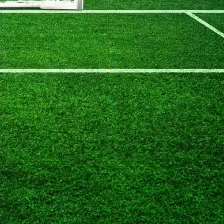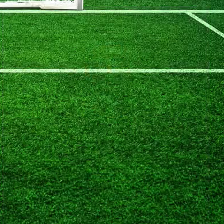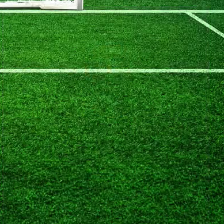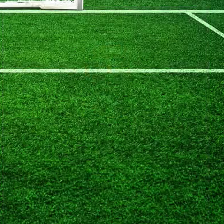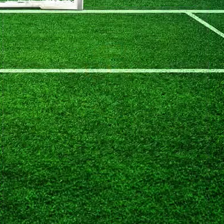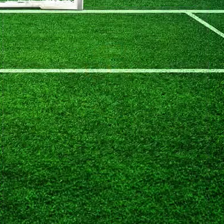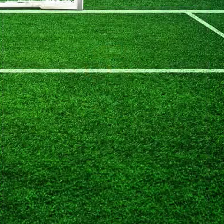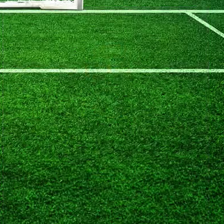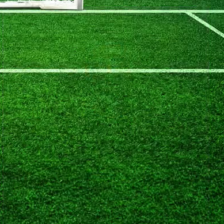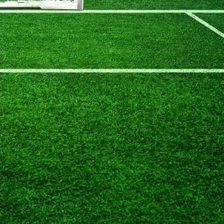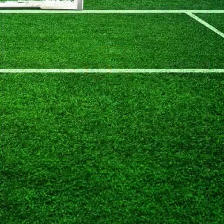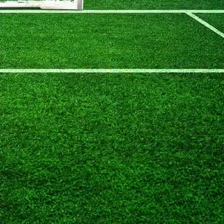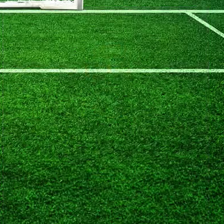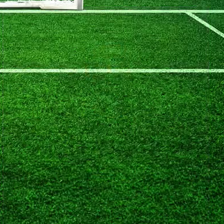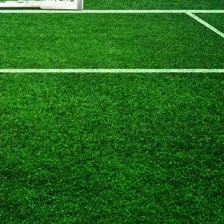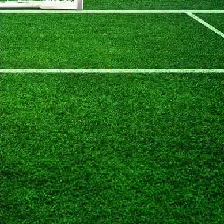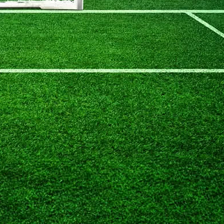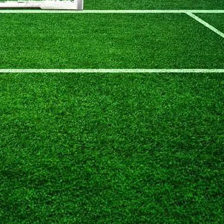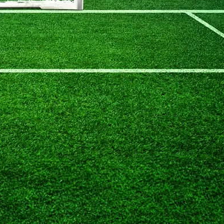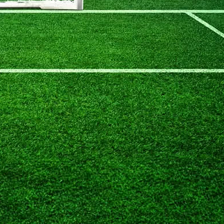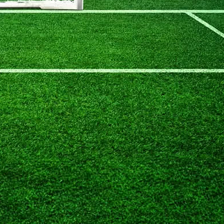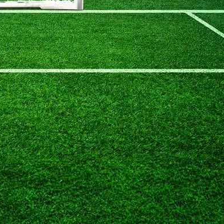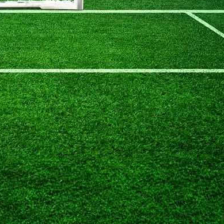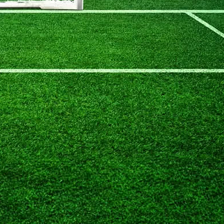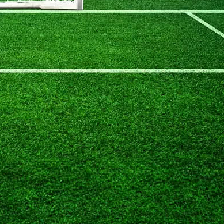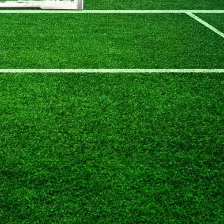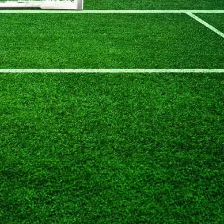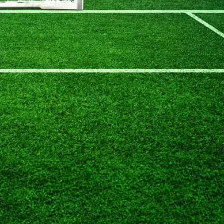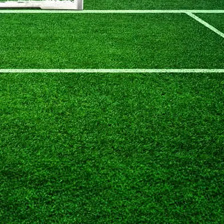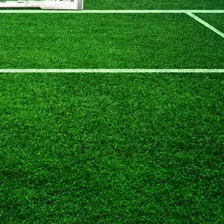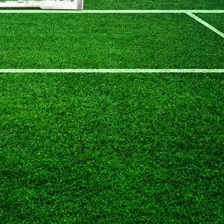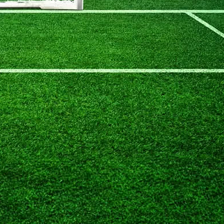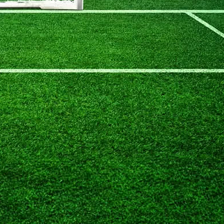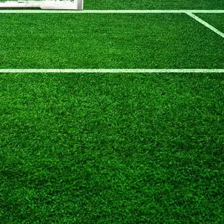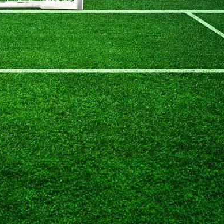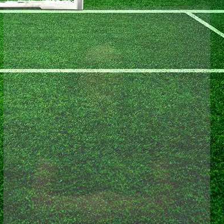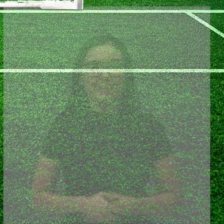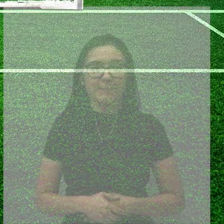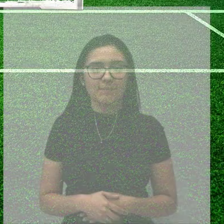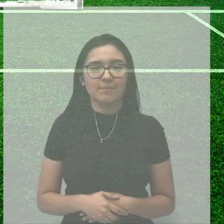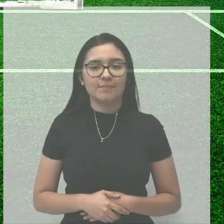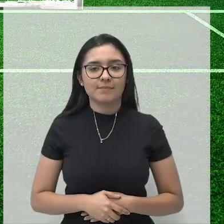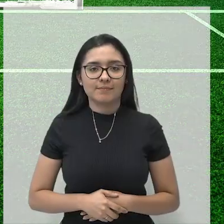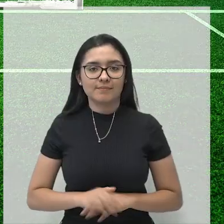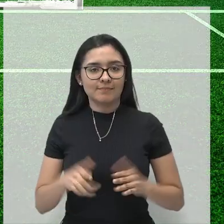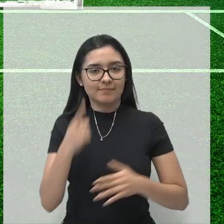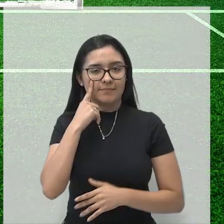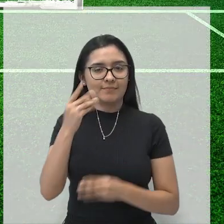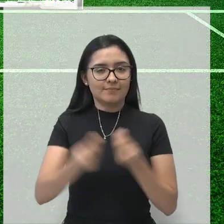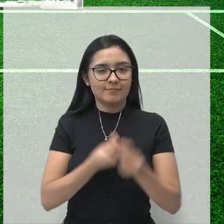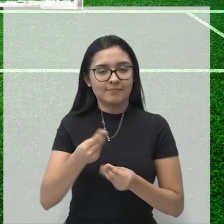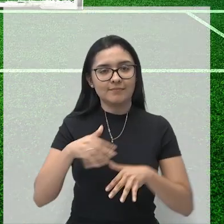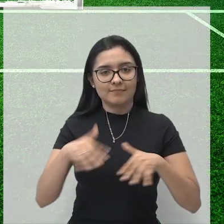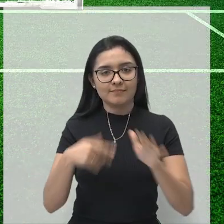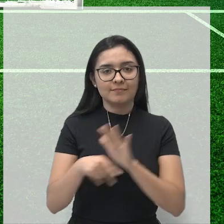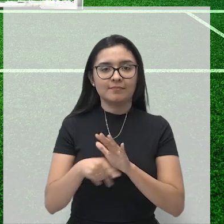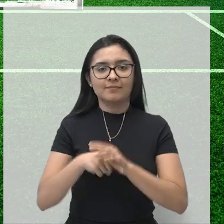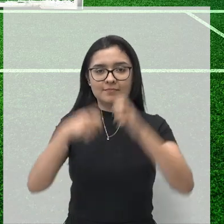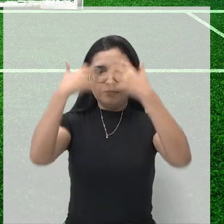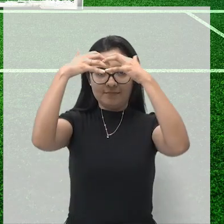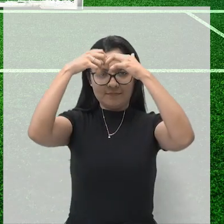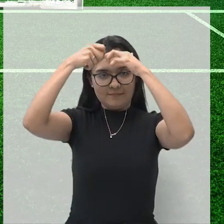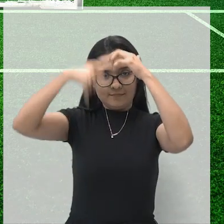acontece esse movimento todo orquestrado pelo sistema nervoso. Então vamos entender passo a passo